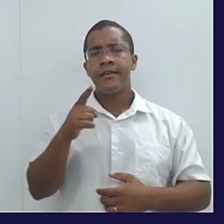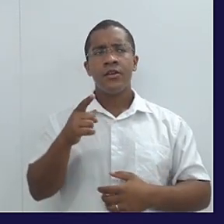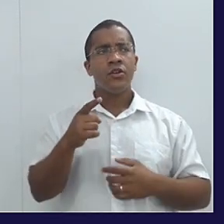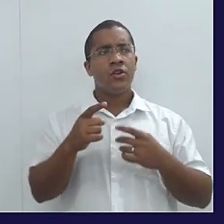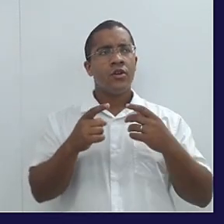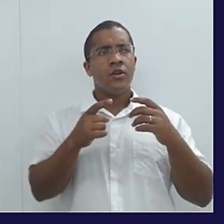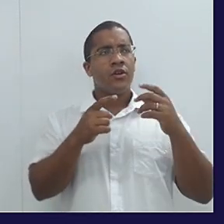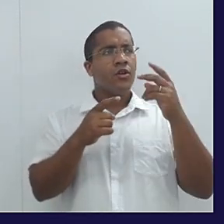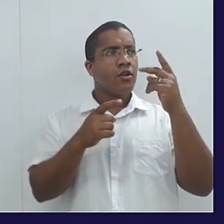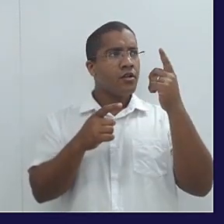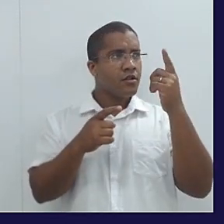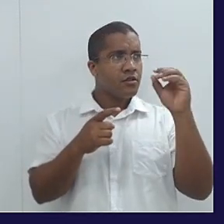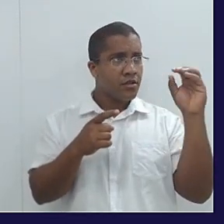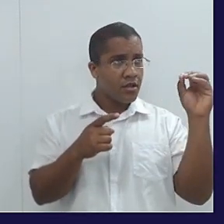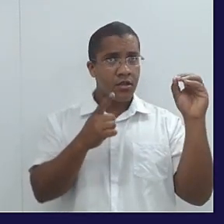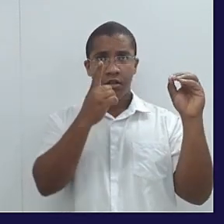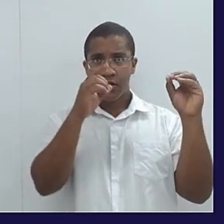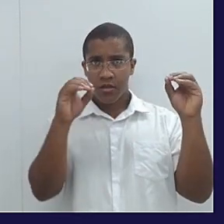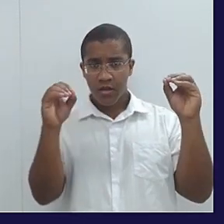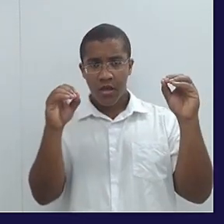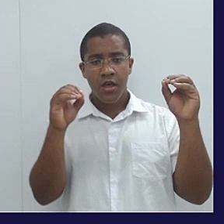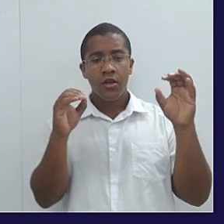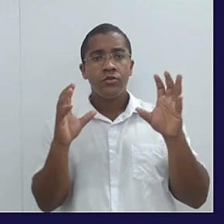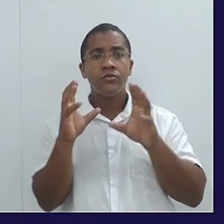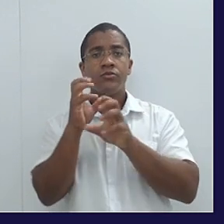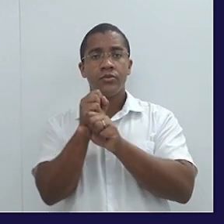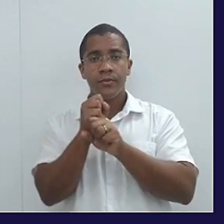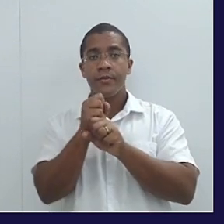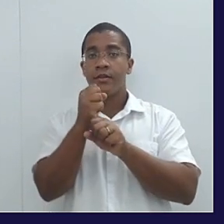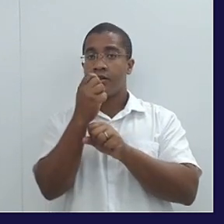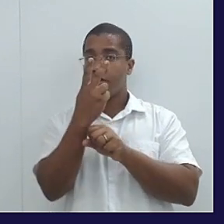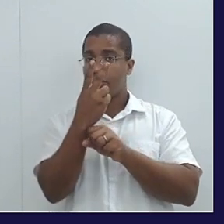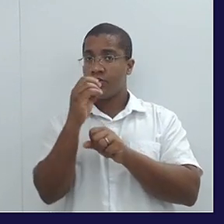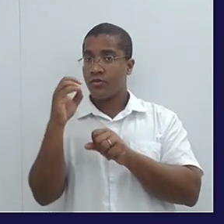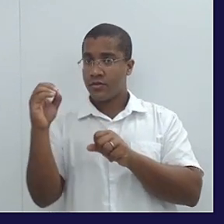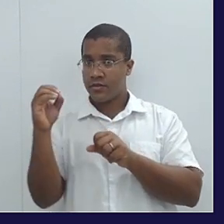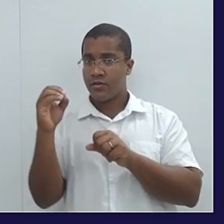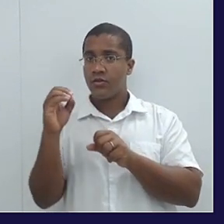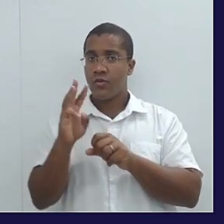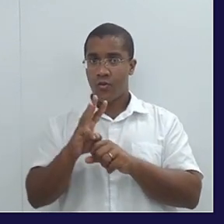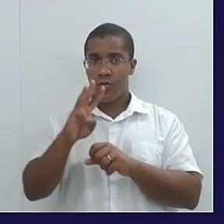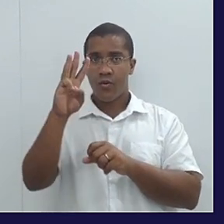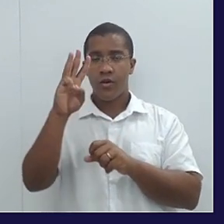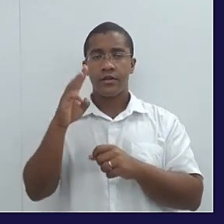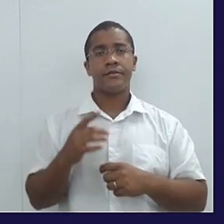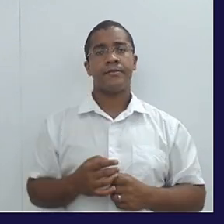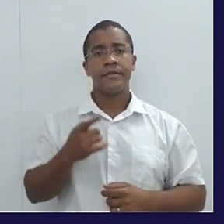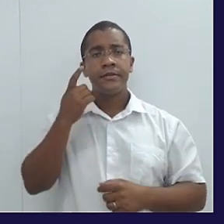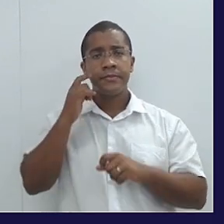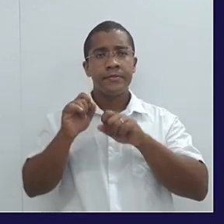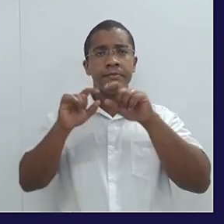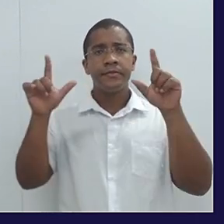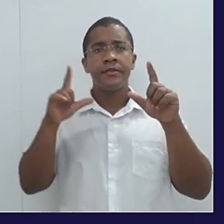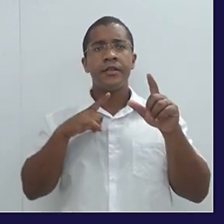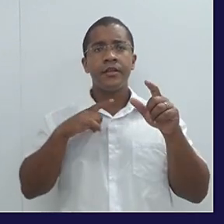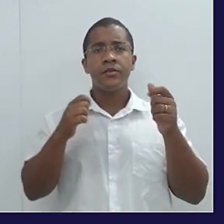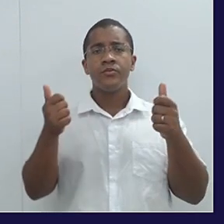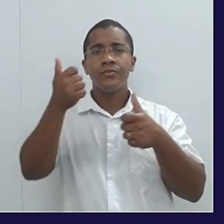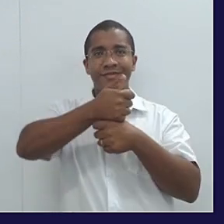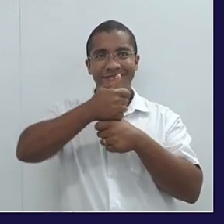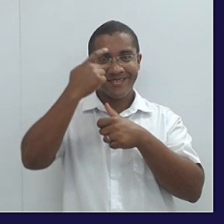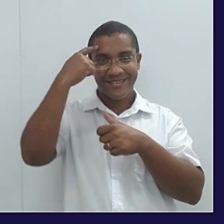a 200 watts. Continuando lá na telinha, para a gente ver bem essa questão do cálculo, a gente vai fazer aí